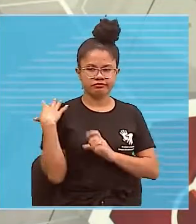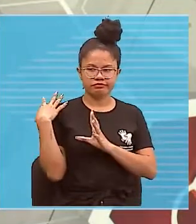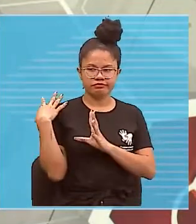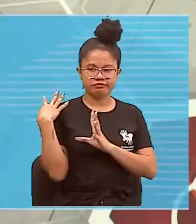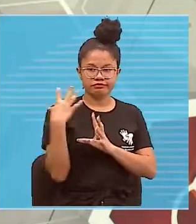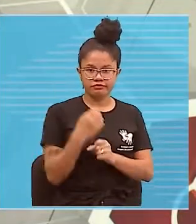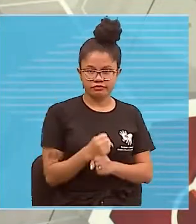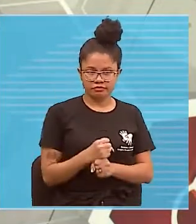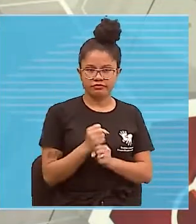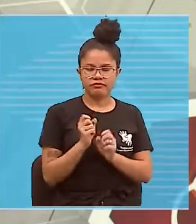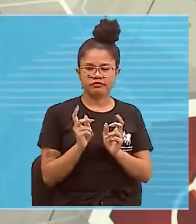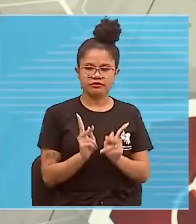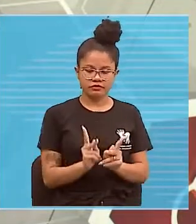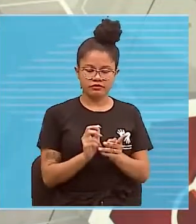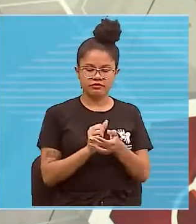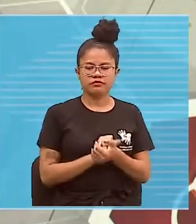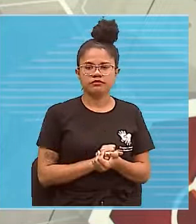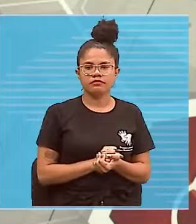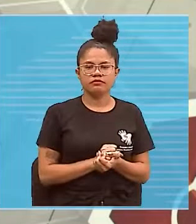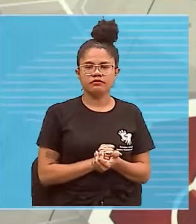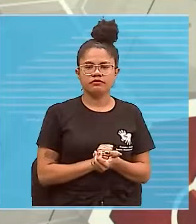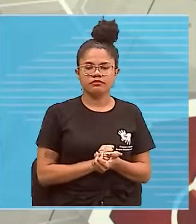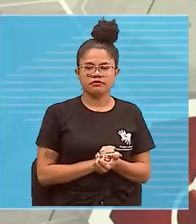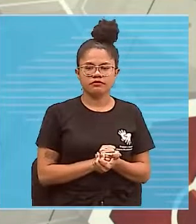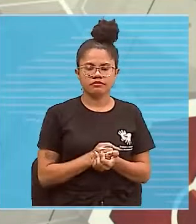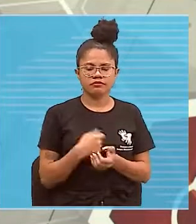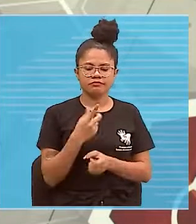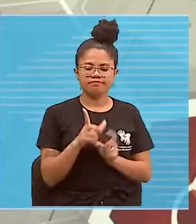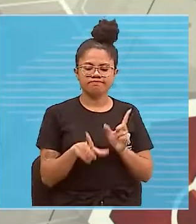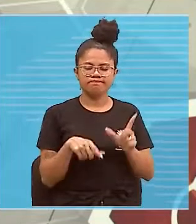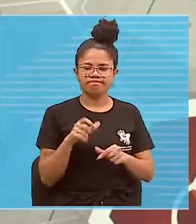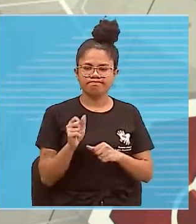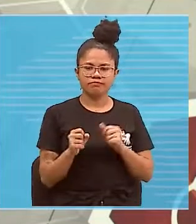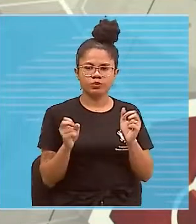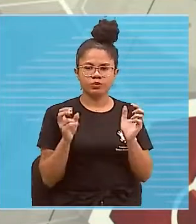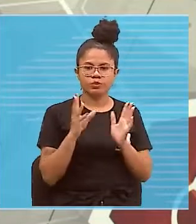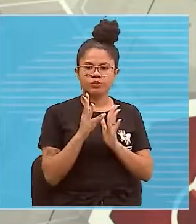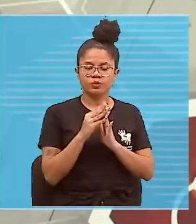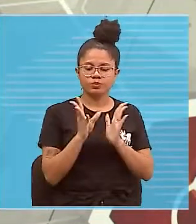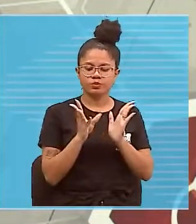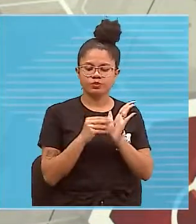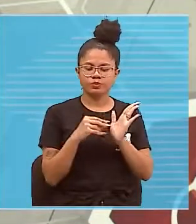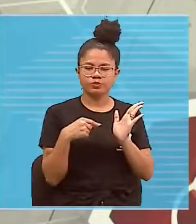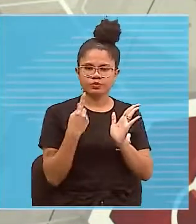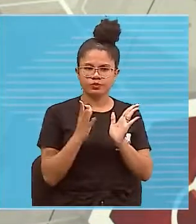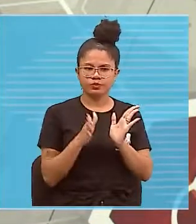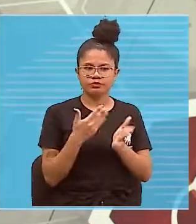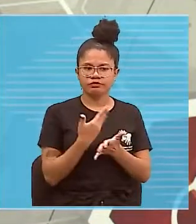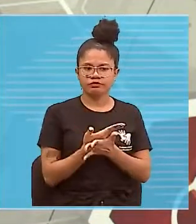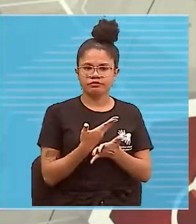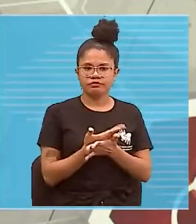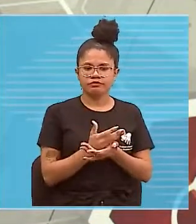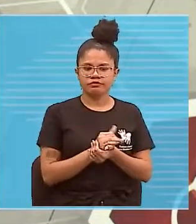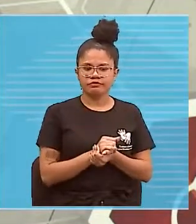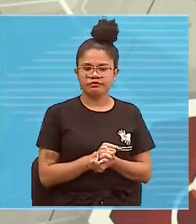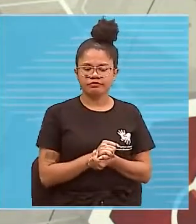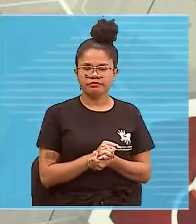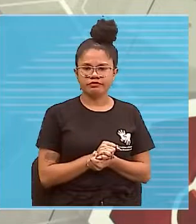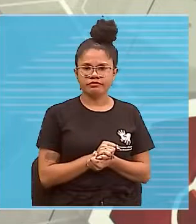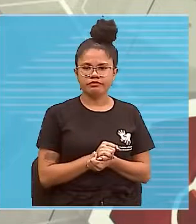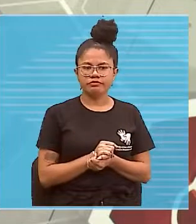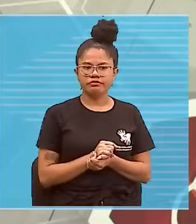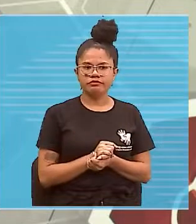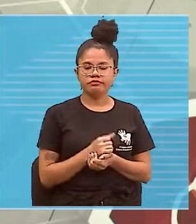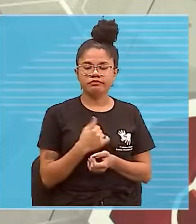gente escolheu uma assunto né o material um conteúdo que a gente já tinha trabalhado e estamos fazendo